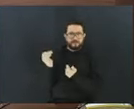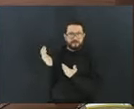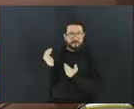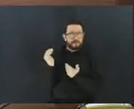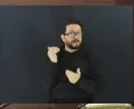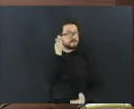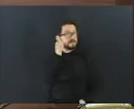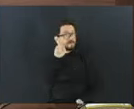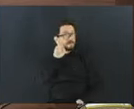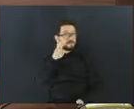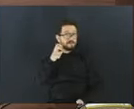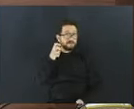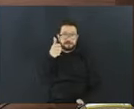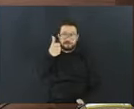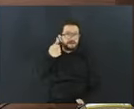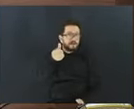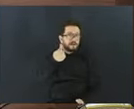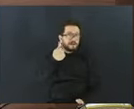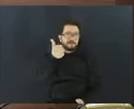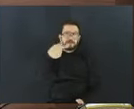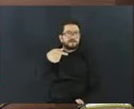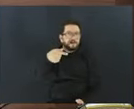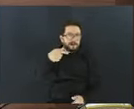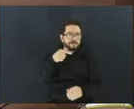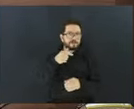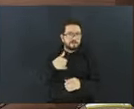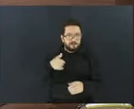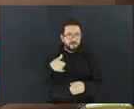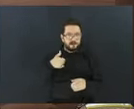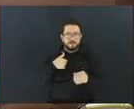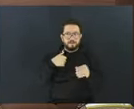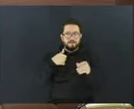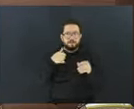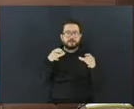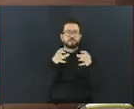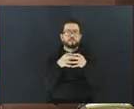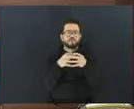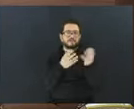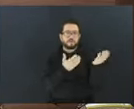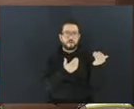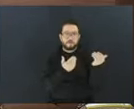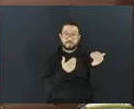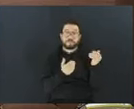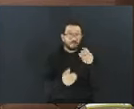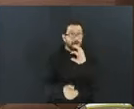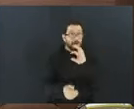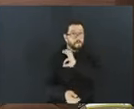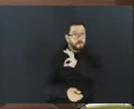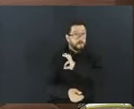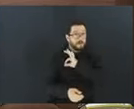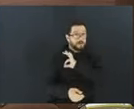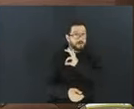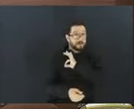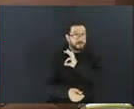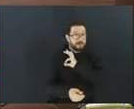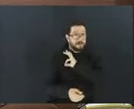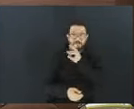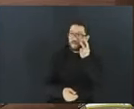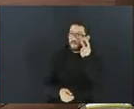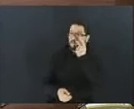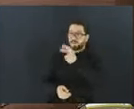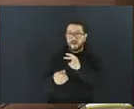16, 17 anos, no meio de uma rapaziada, é difícil realmente para o policial, na hora que está contendo numa situação, você saber